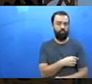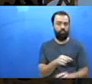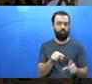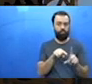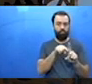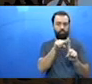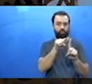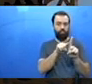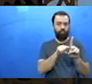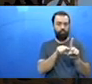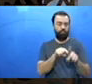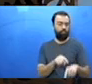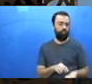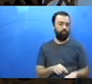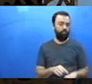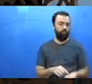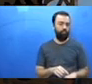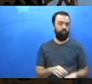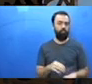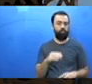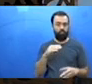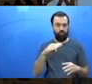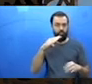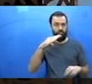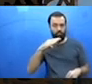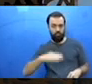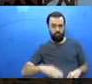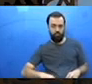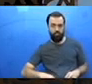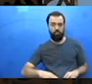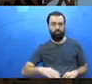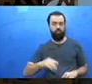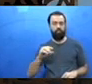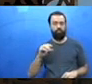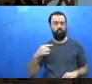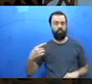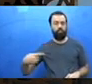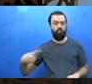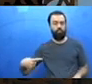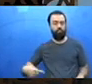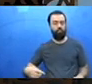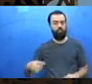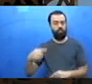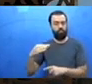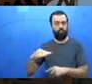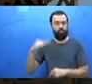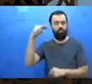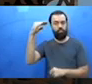conjunto, porque nós temos aqui, ó, negativo e os positivos, tá?